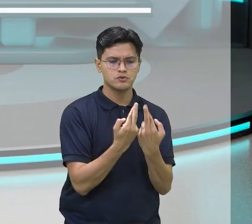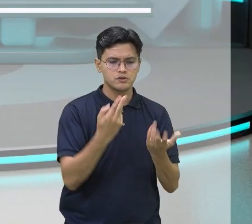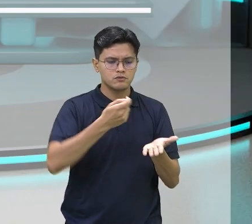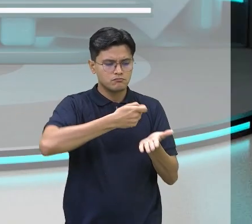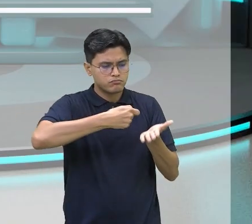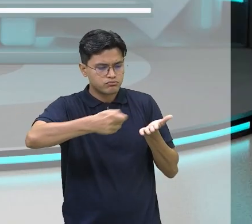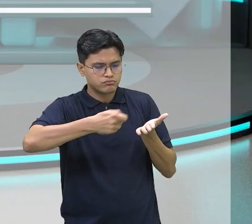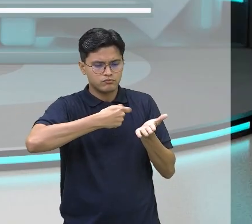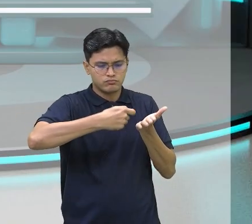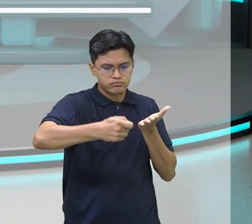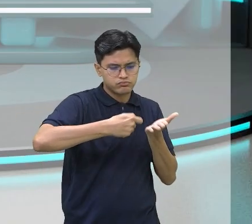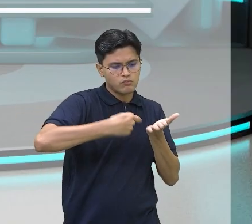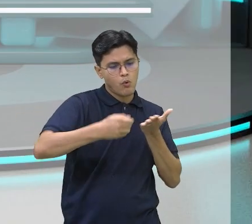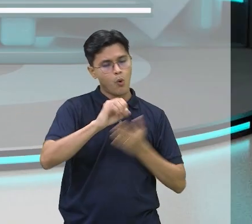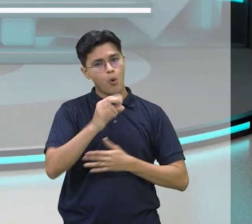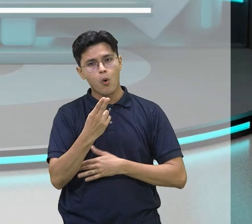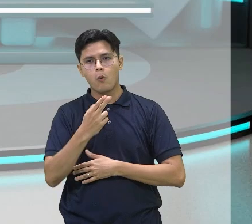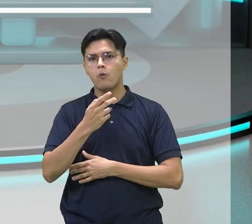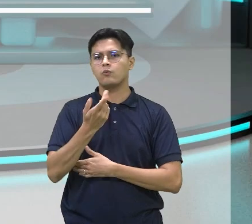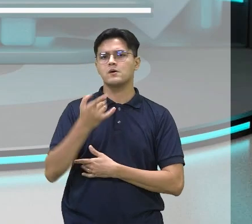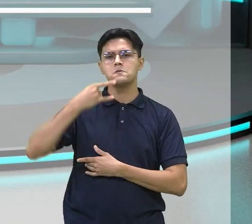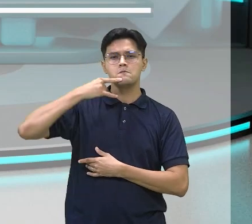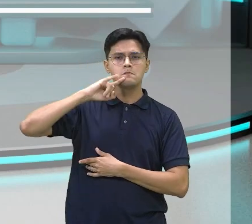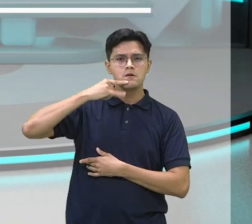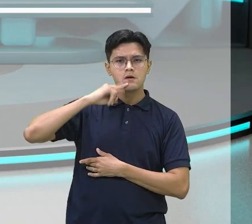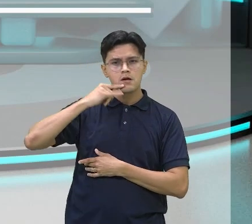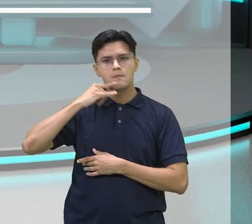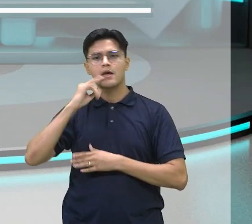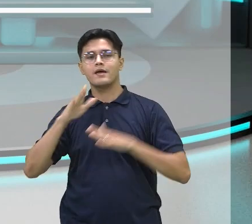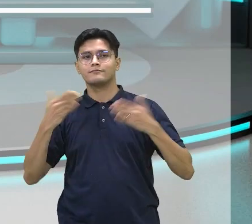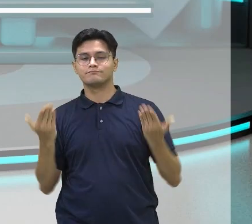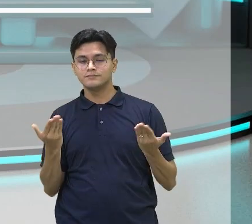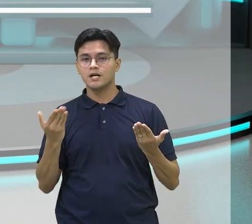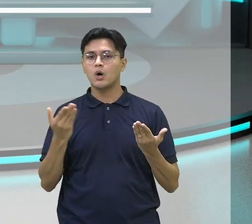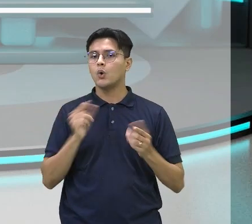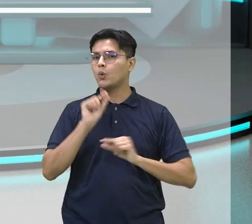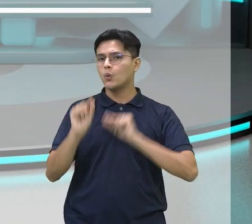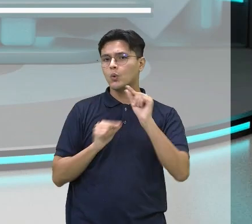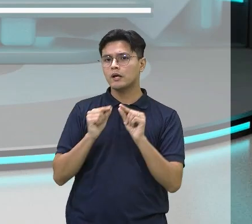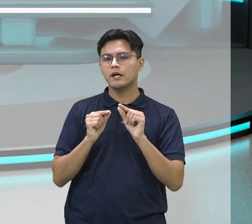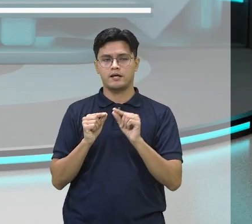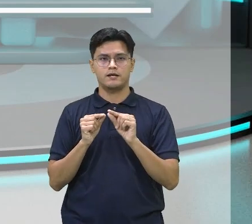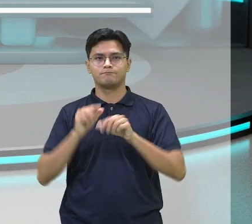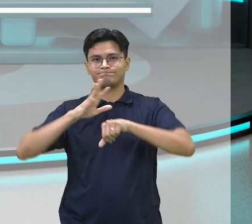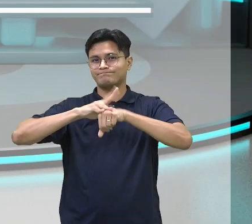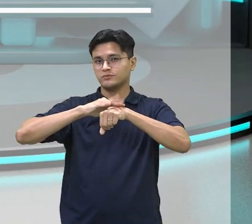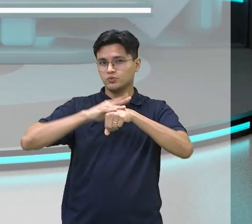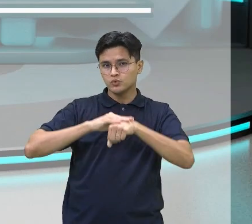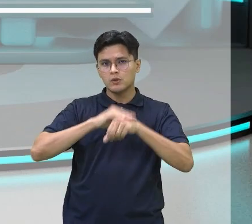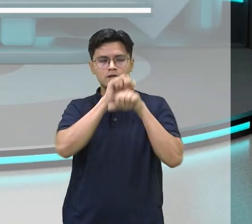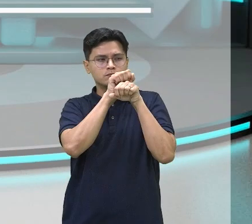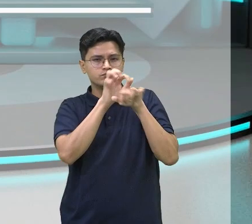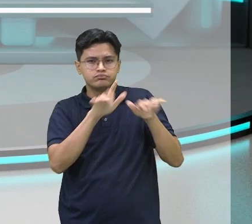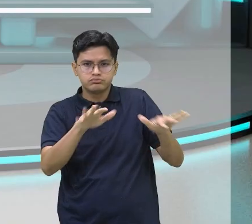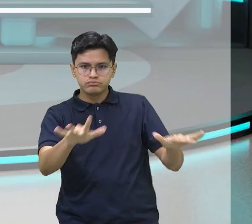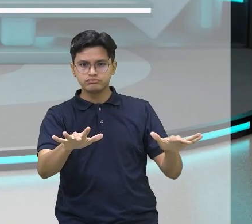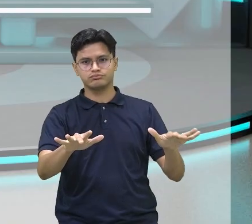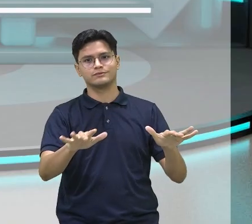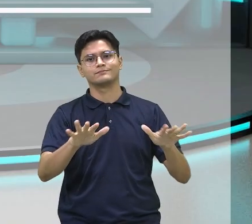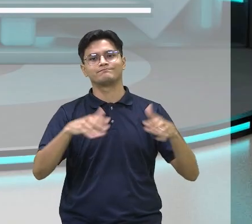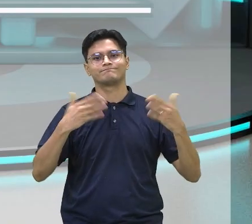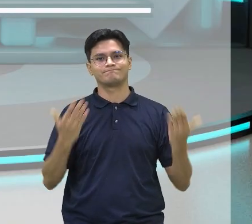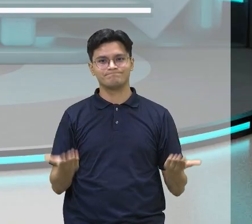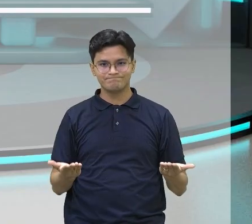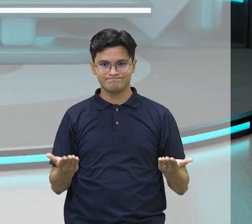estar na esbórnia, vamos botar assim, né, para beber, enfim, confraternizavam ali, então estavam todos com a saúde mais debilitada, assim